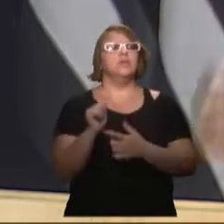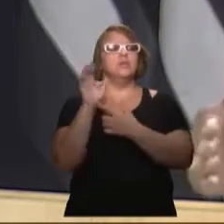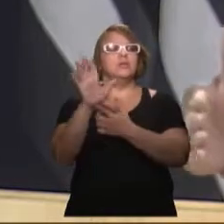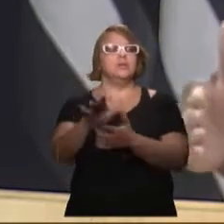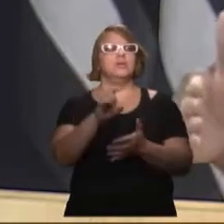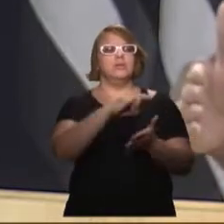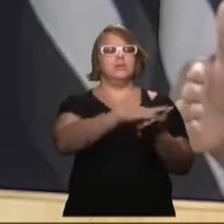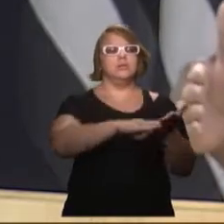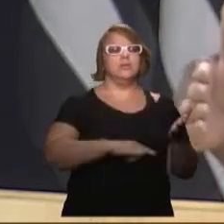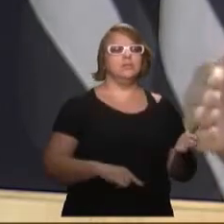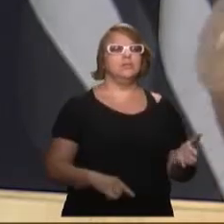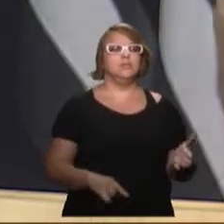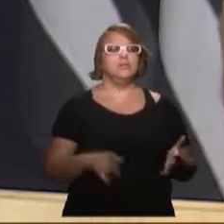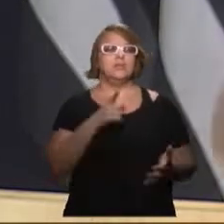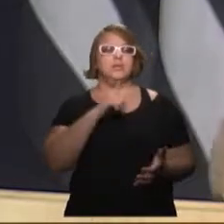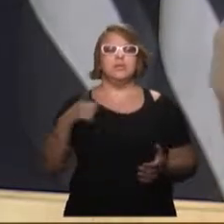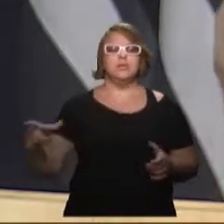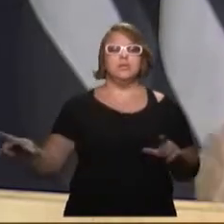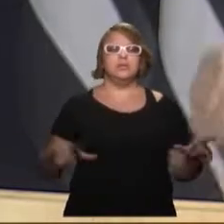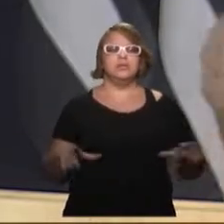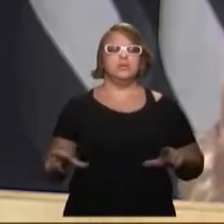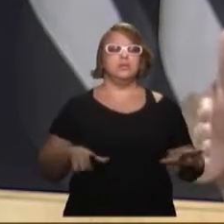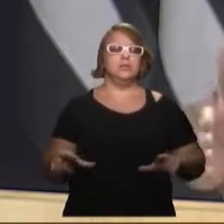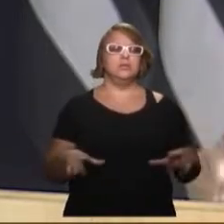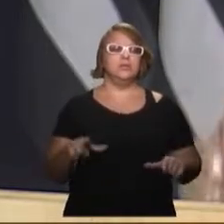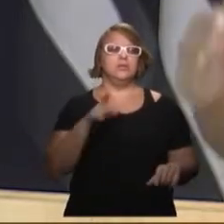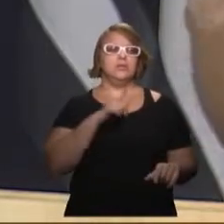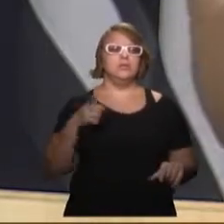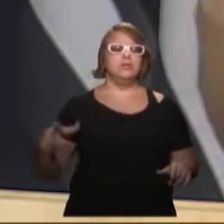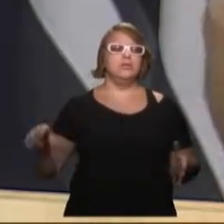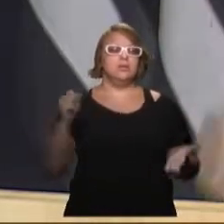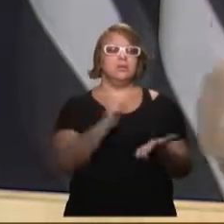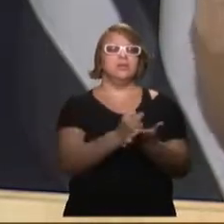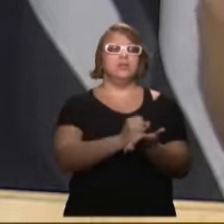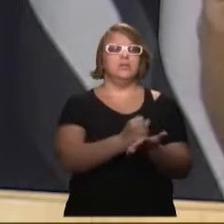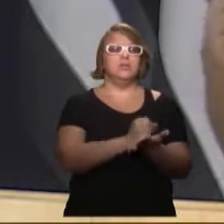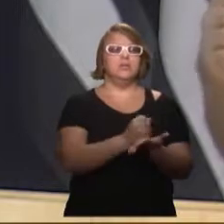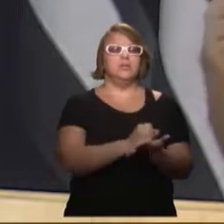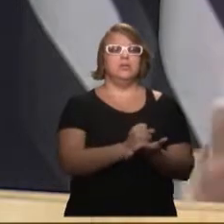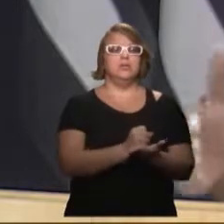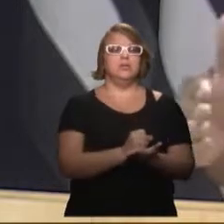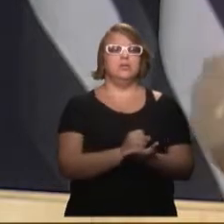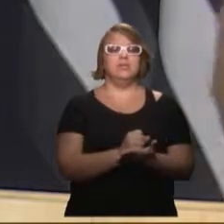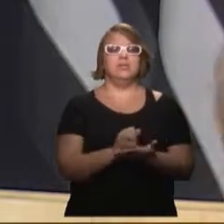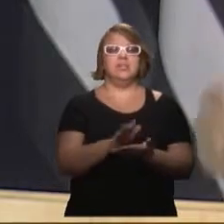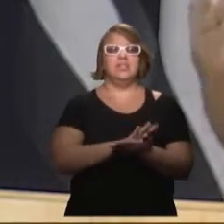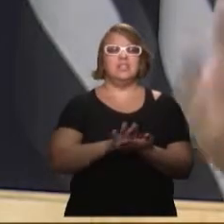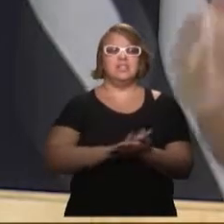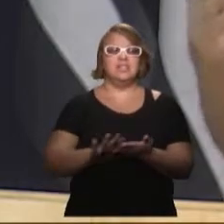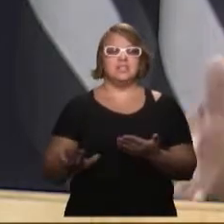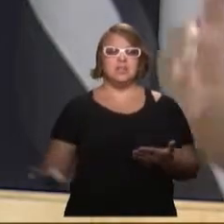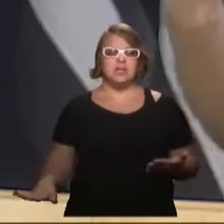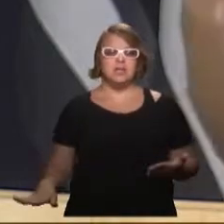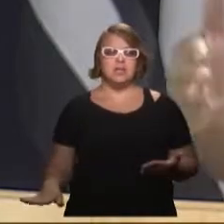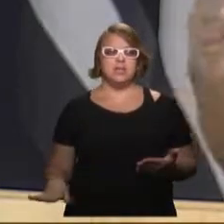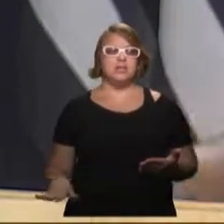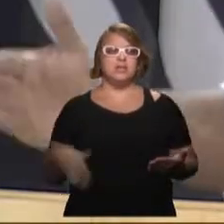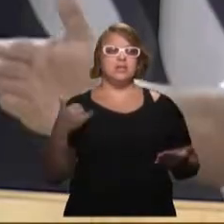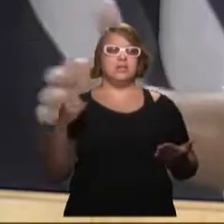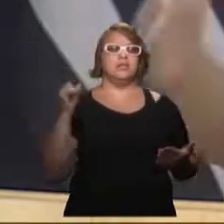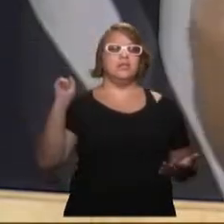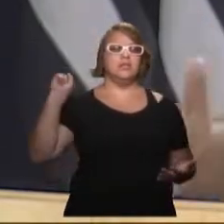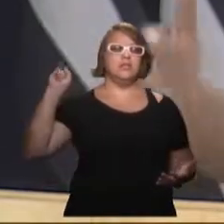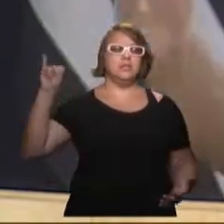tem emprego, que não tenham carteira assinada, que não paguem IPTU. Eu quero ver essa casa